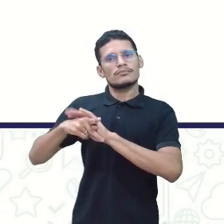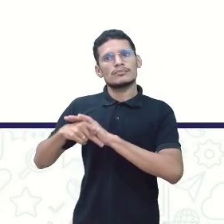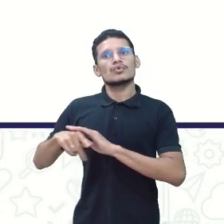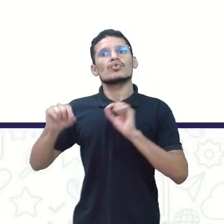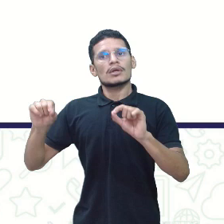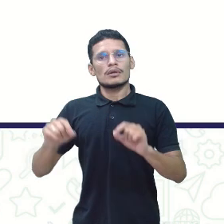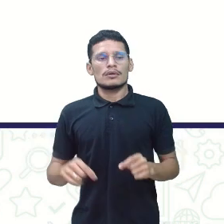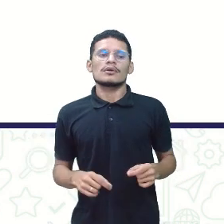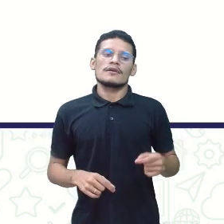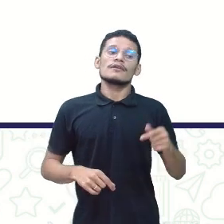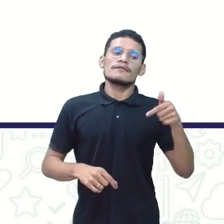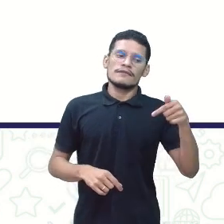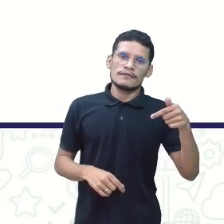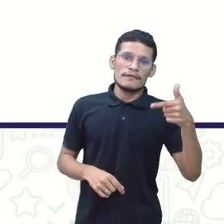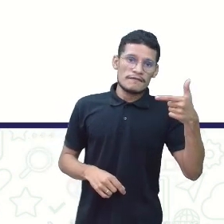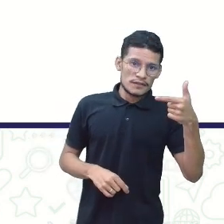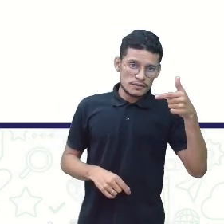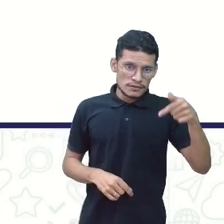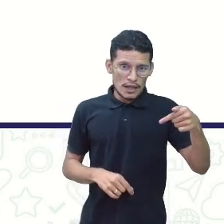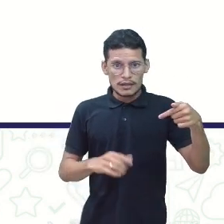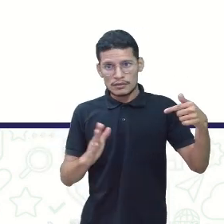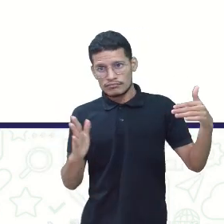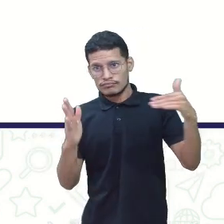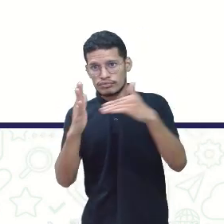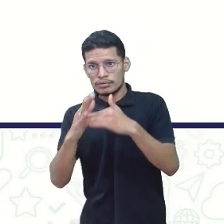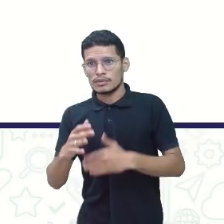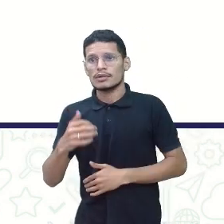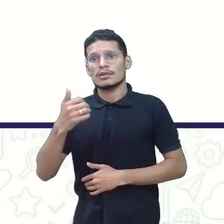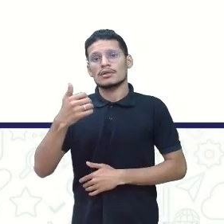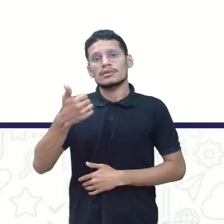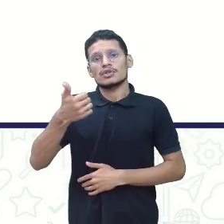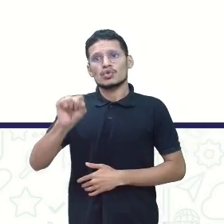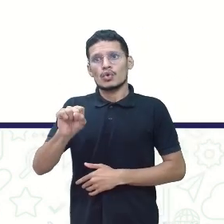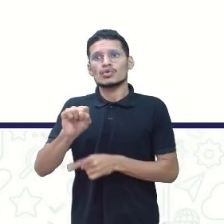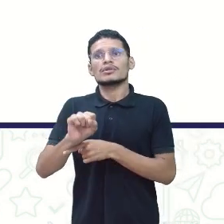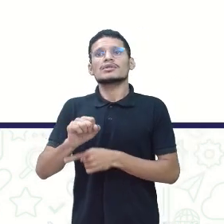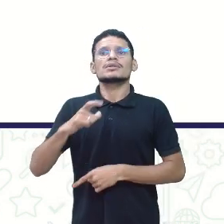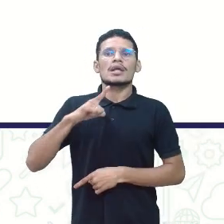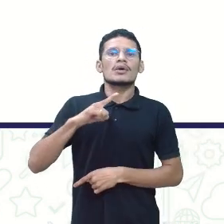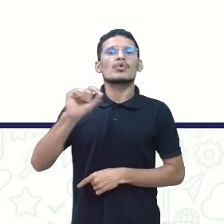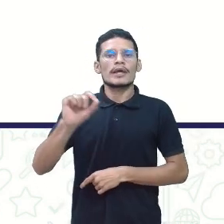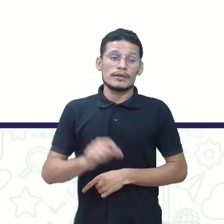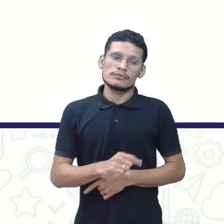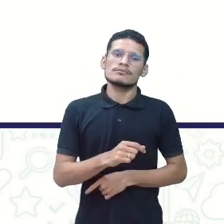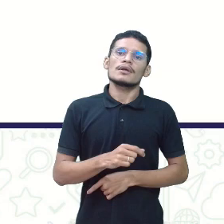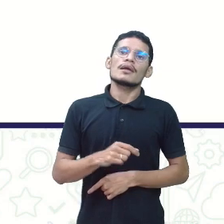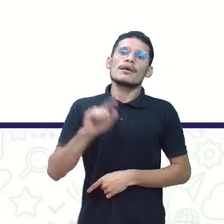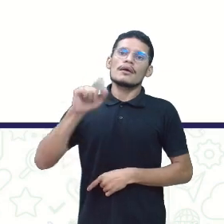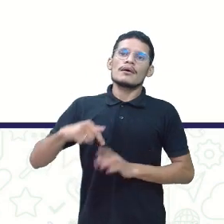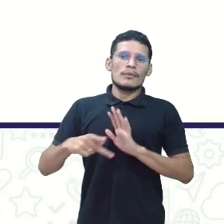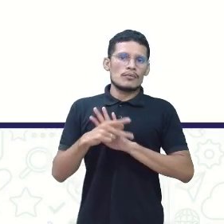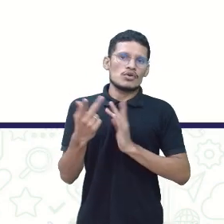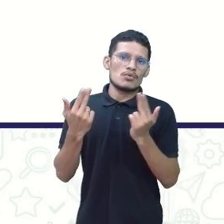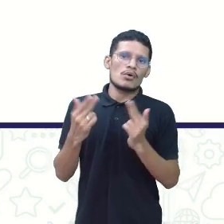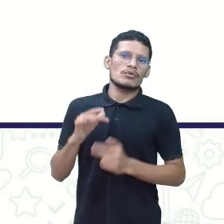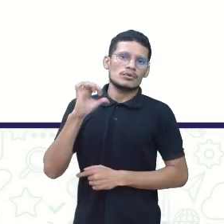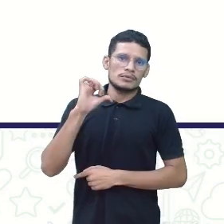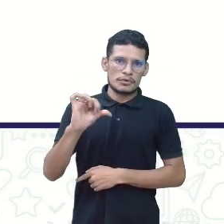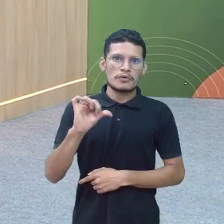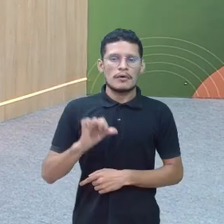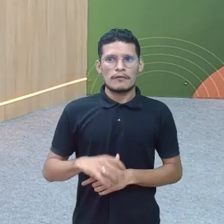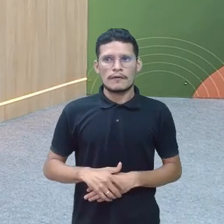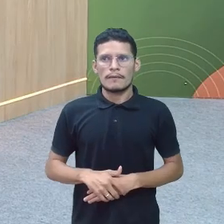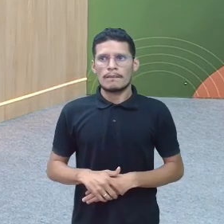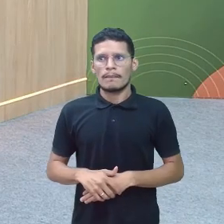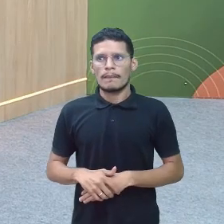diferença entre o maior elemento e o menor elemento desse conjunto. Aqui a gente vai ter 27 menos 18, que vai dar igual a 9,